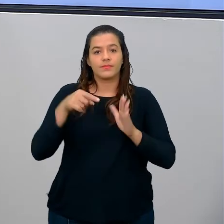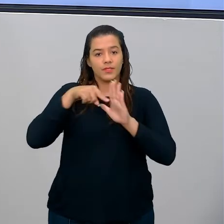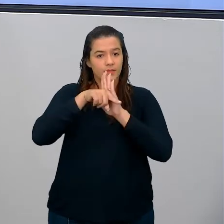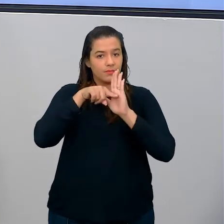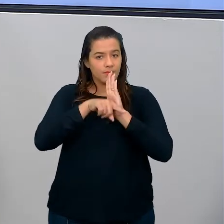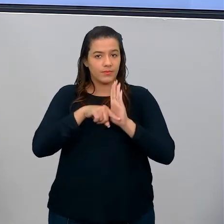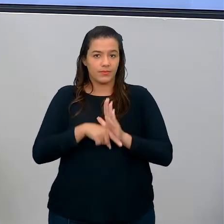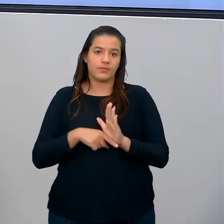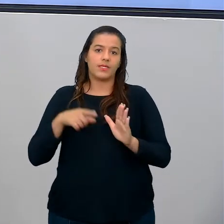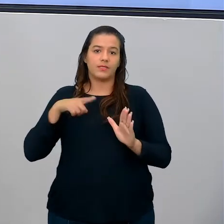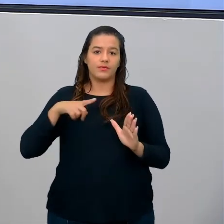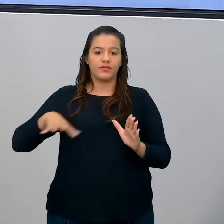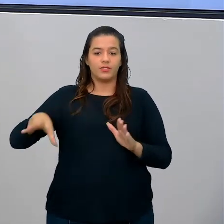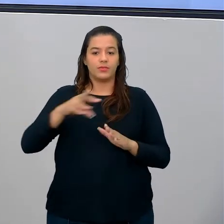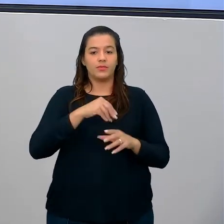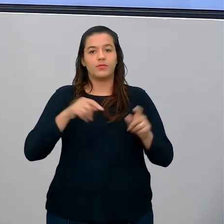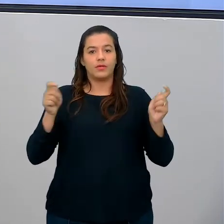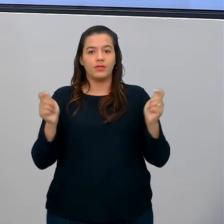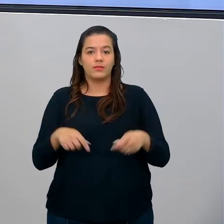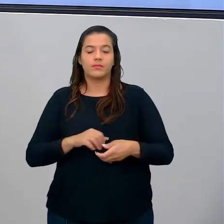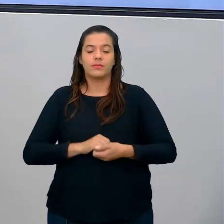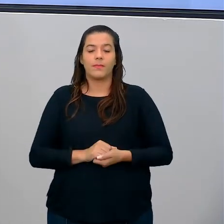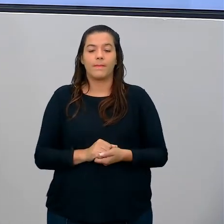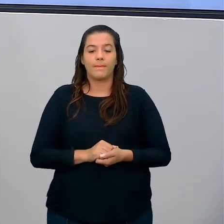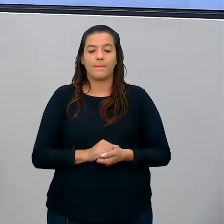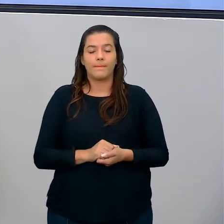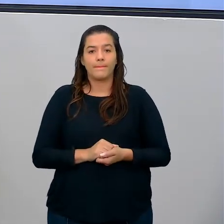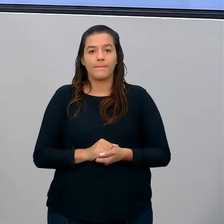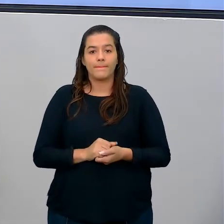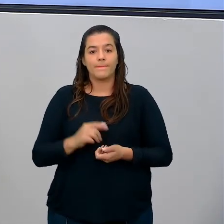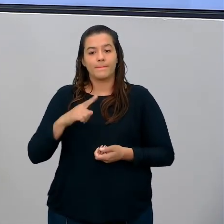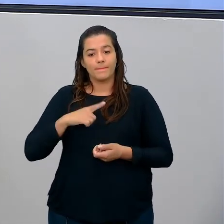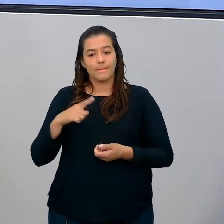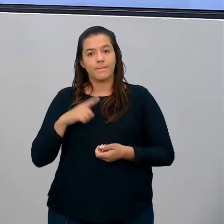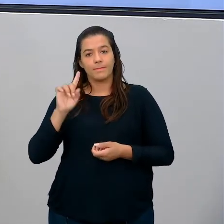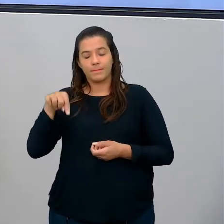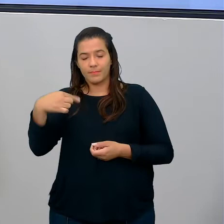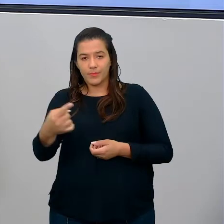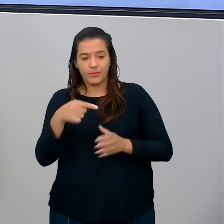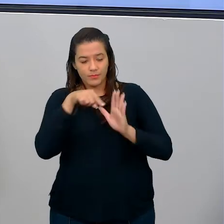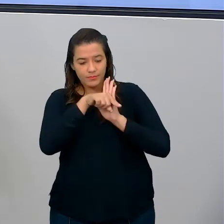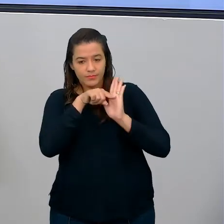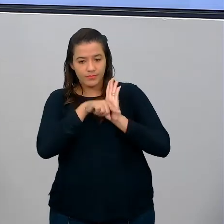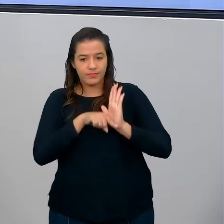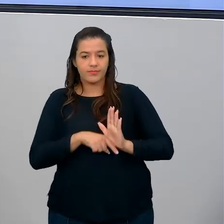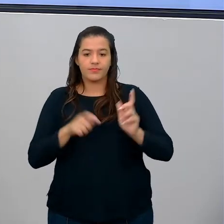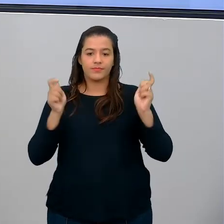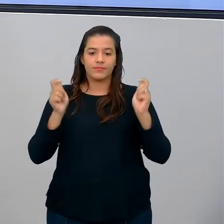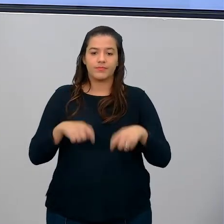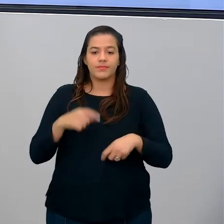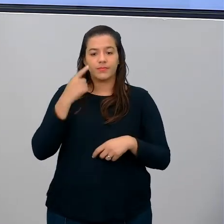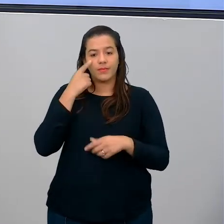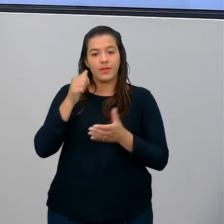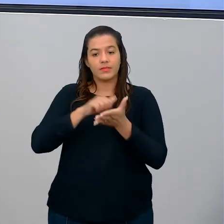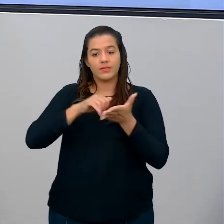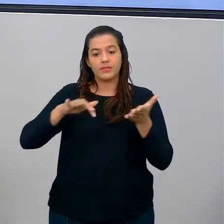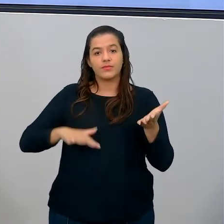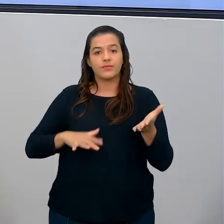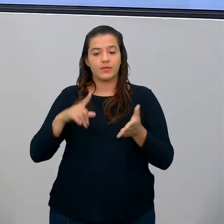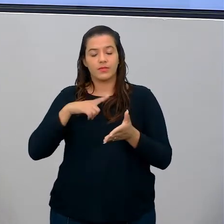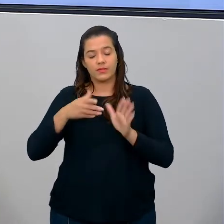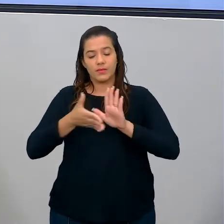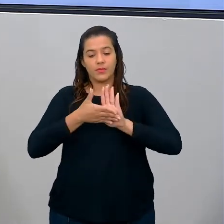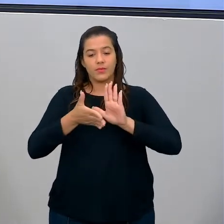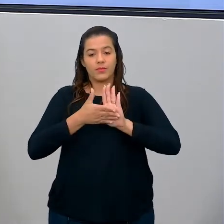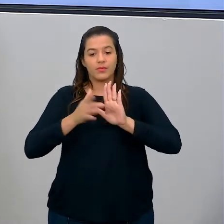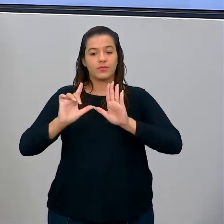pesquisarem aí, a gente tem os links que vocês podem depois estarem consultando para a atividade